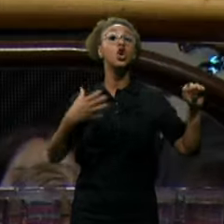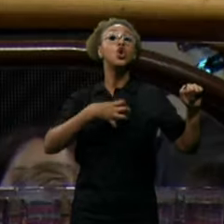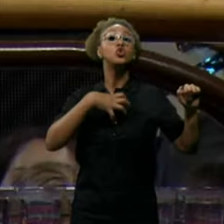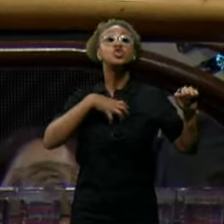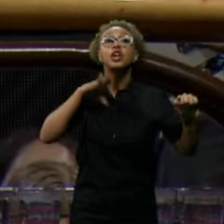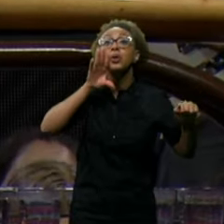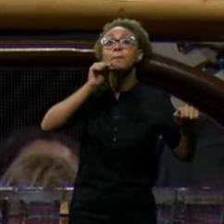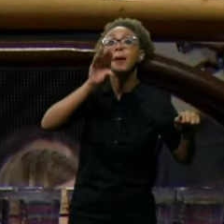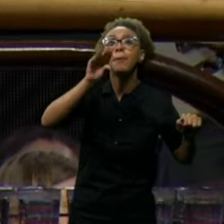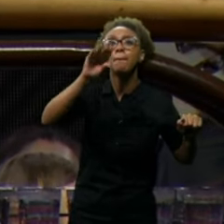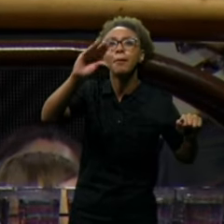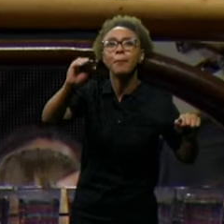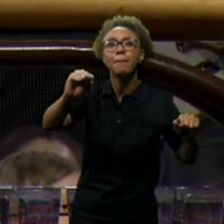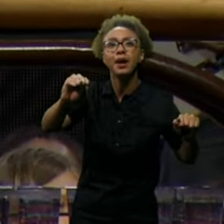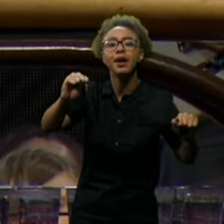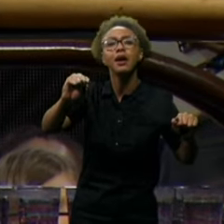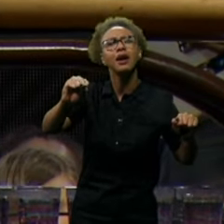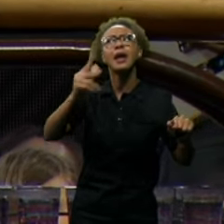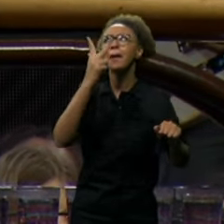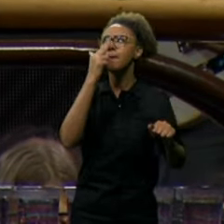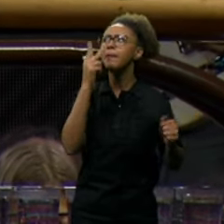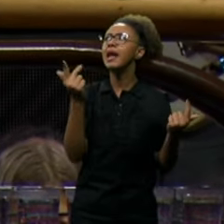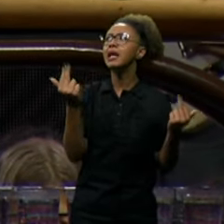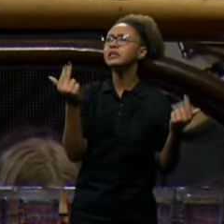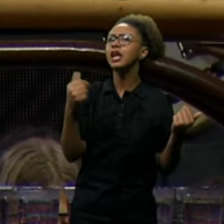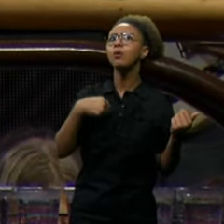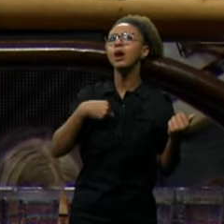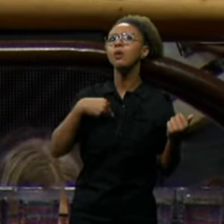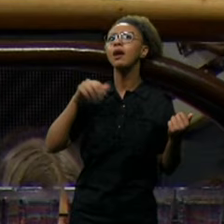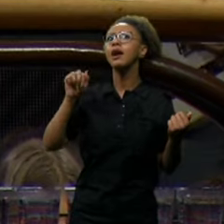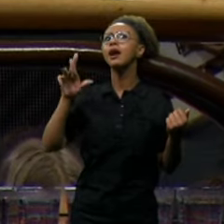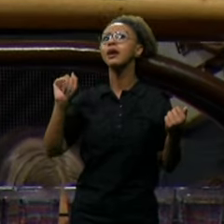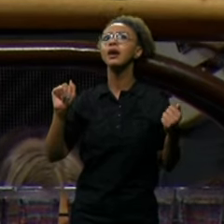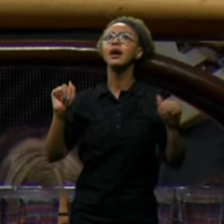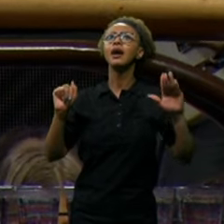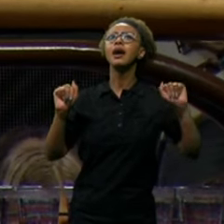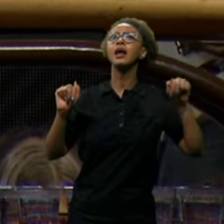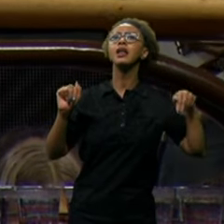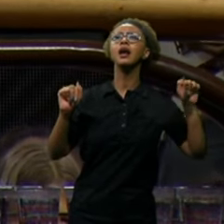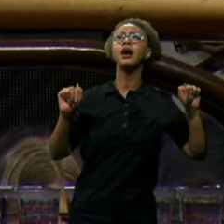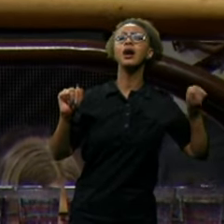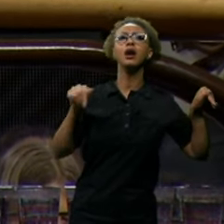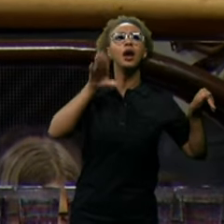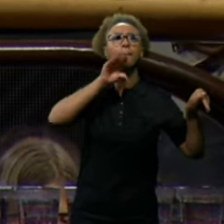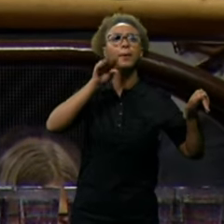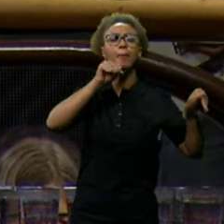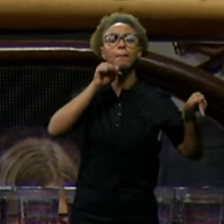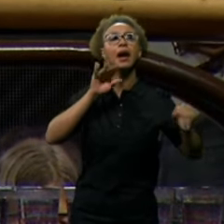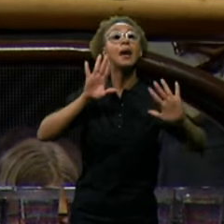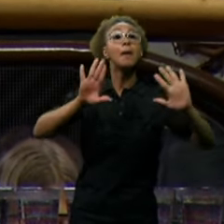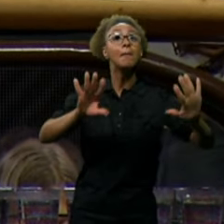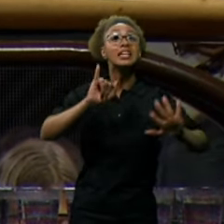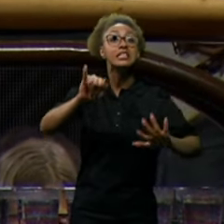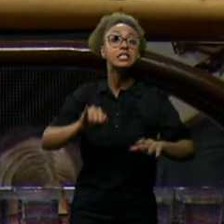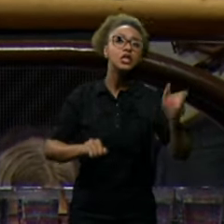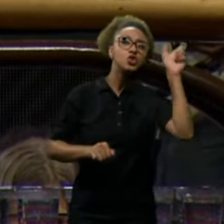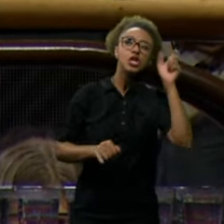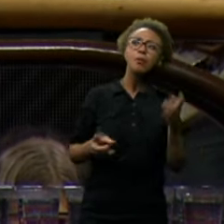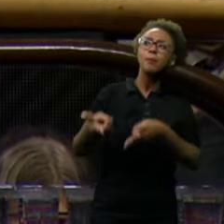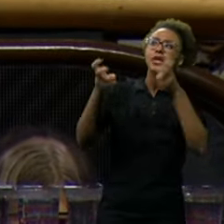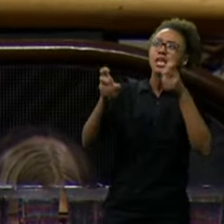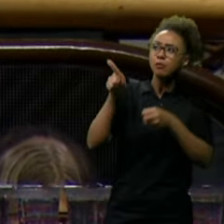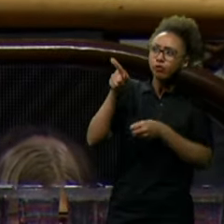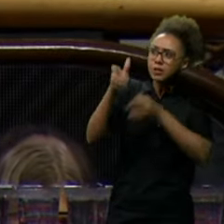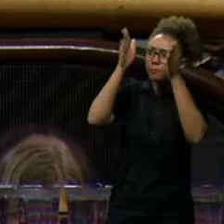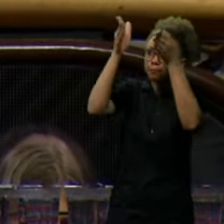Canaã se você falar muito rápido parece até o mesmo lugar aí Deus tem falado isso comigo todas as vezes que Satanás ver que não pode tirar da tua